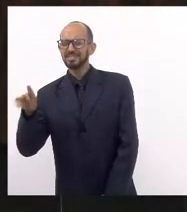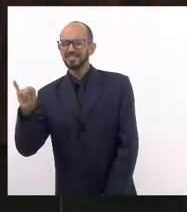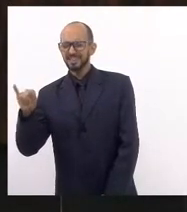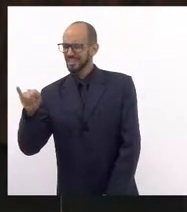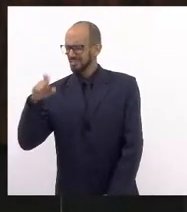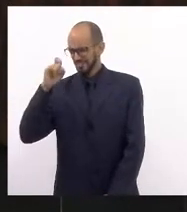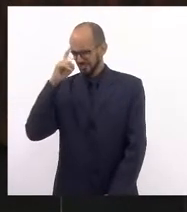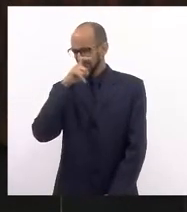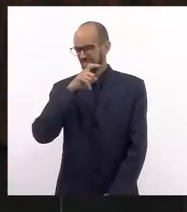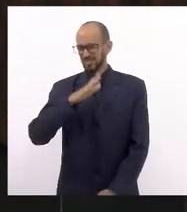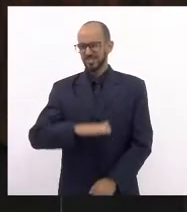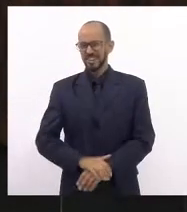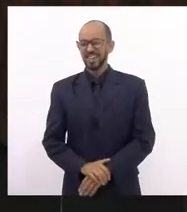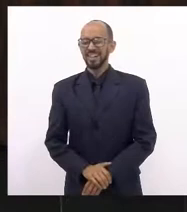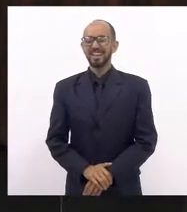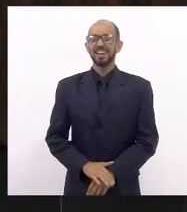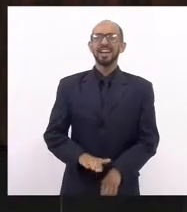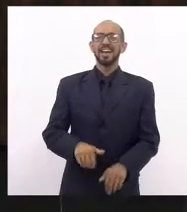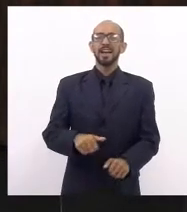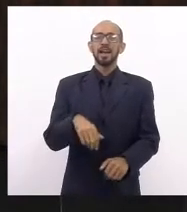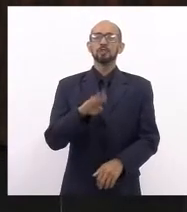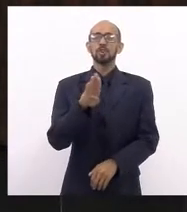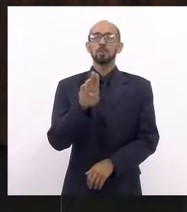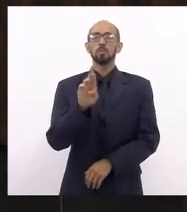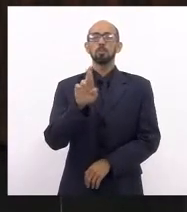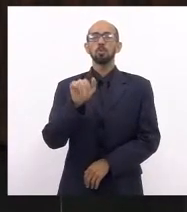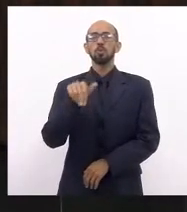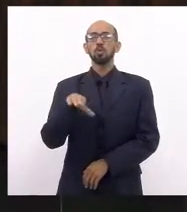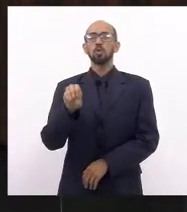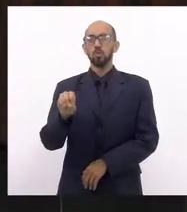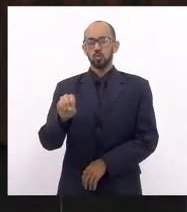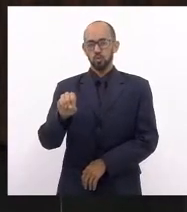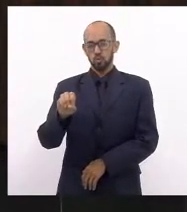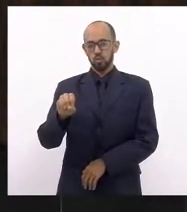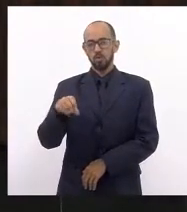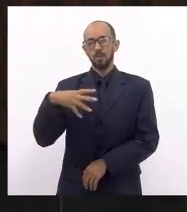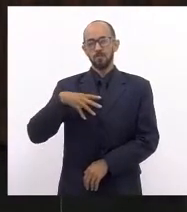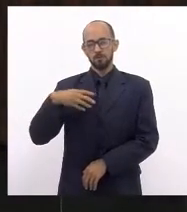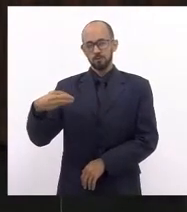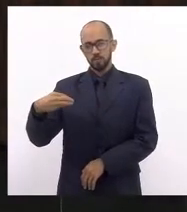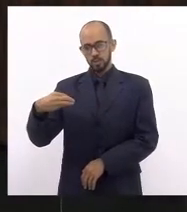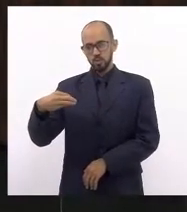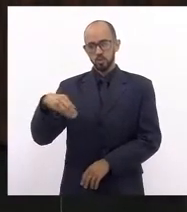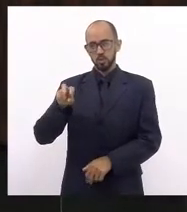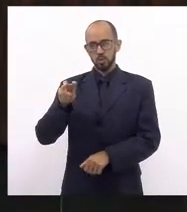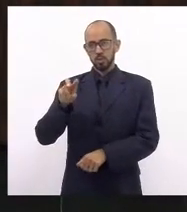O senhor Nilson Bruno Filho, defensor público geral,